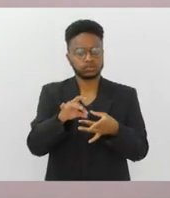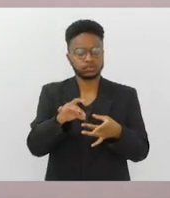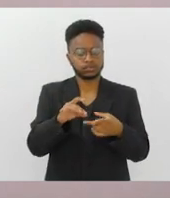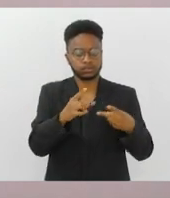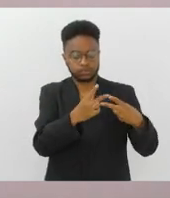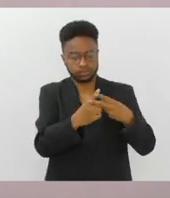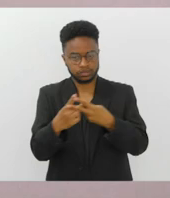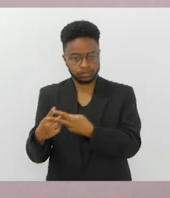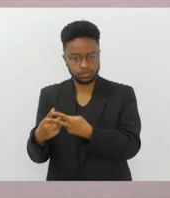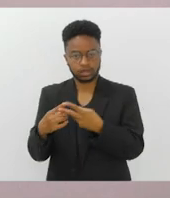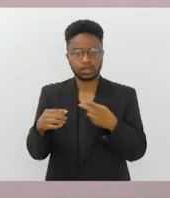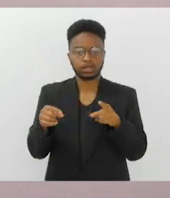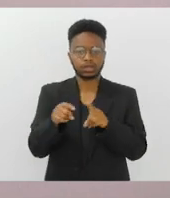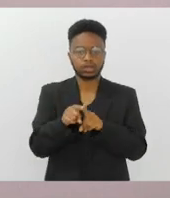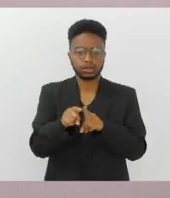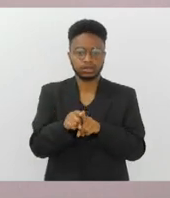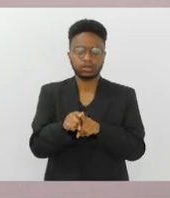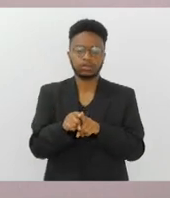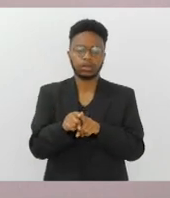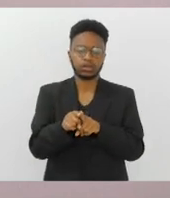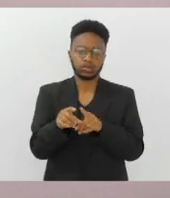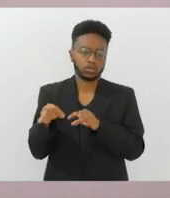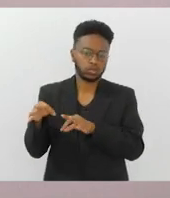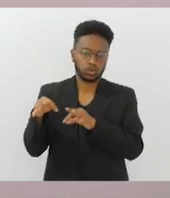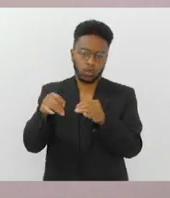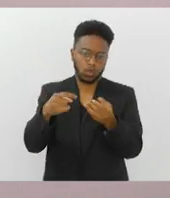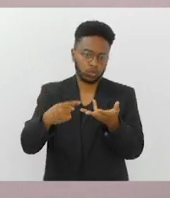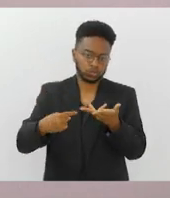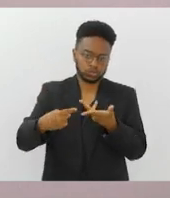de liberdade, enfim, todas essas